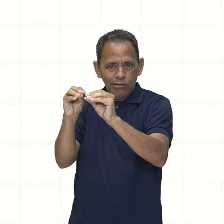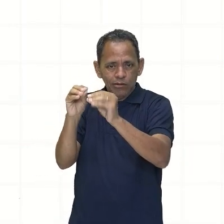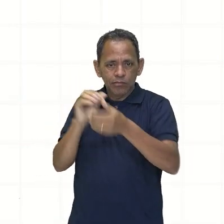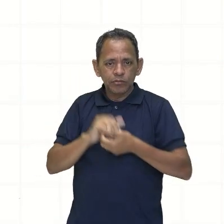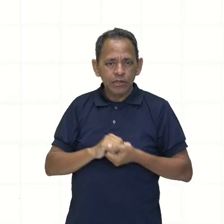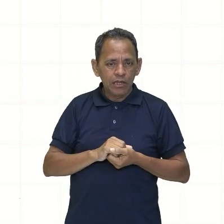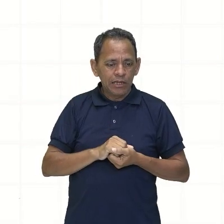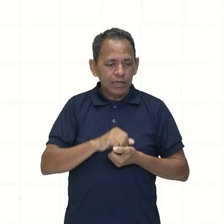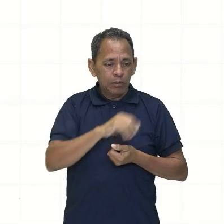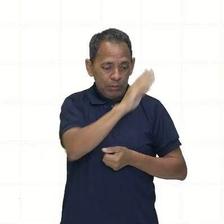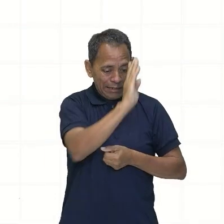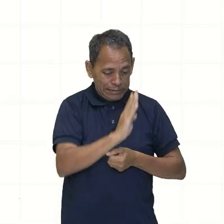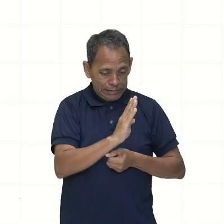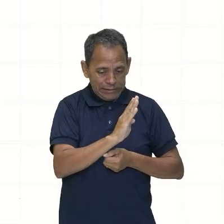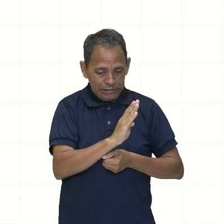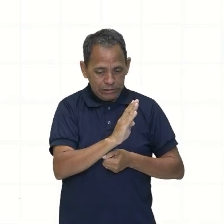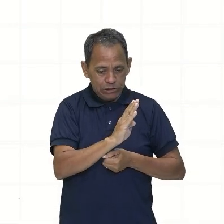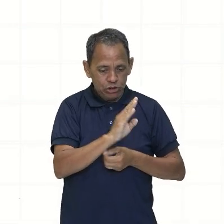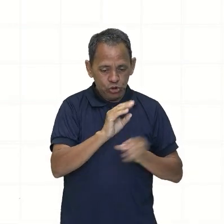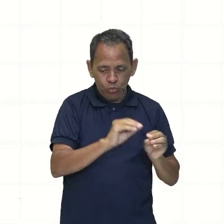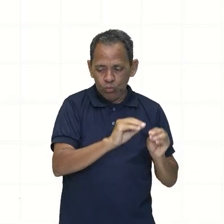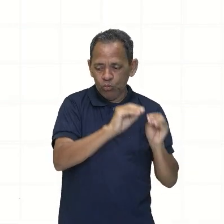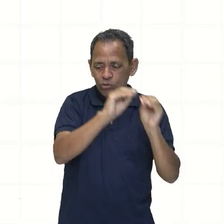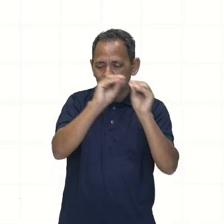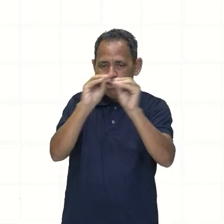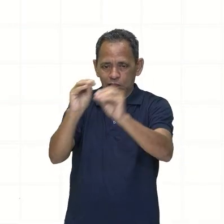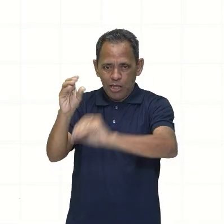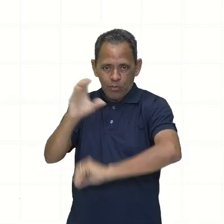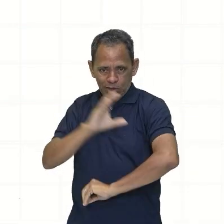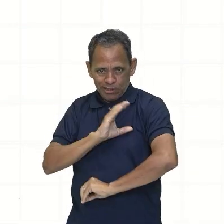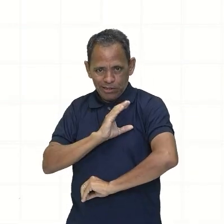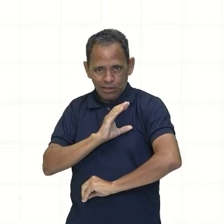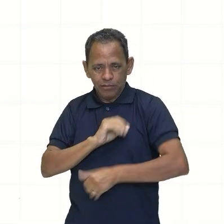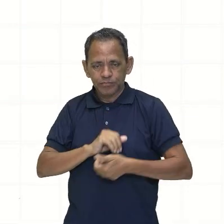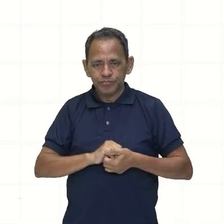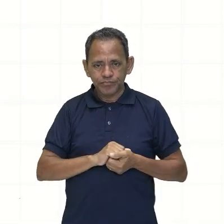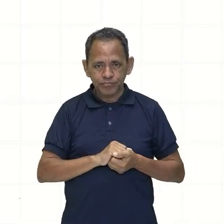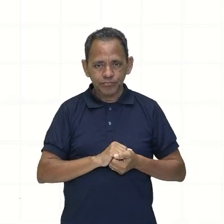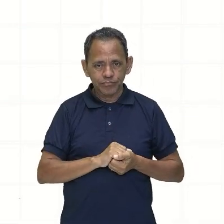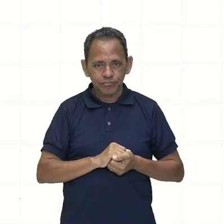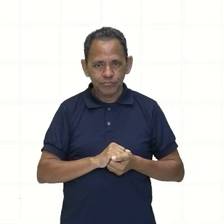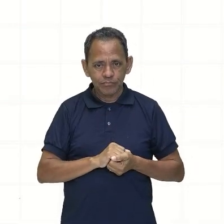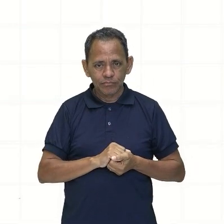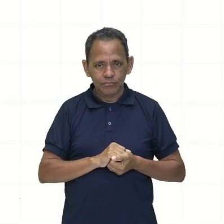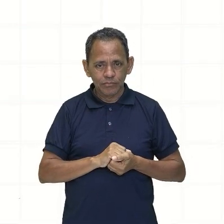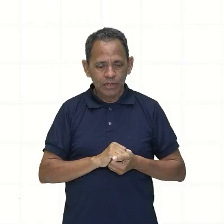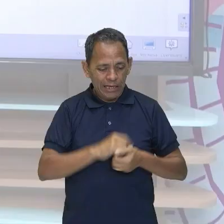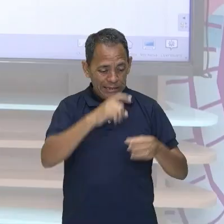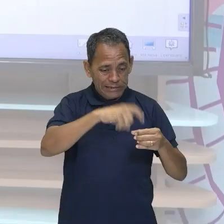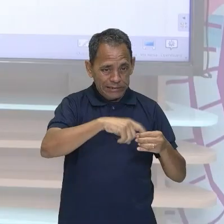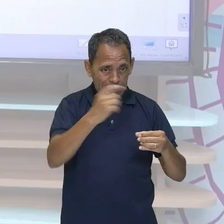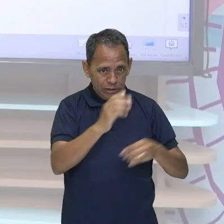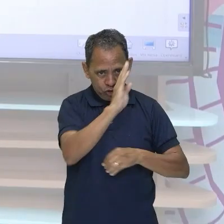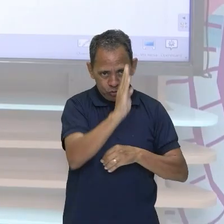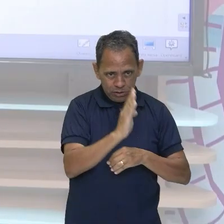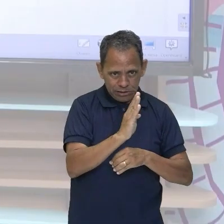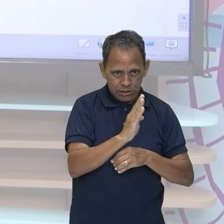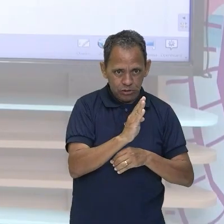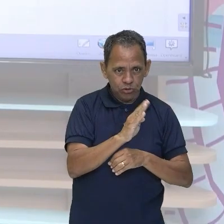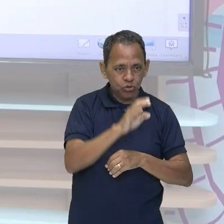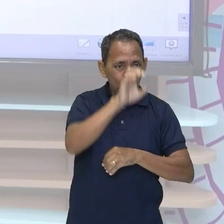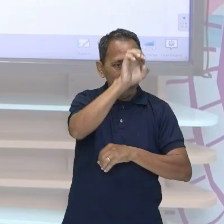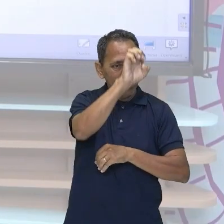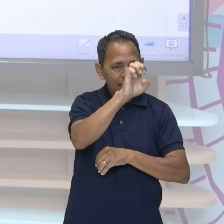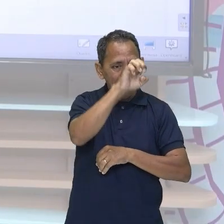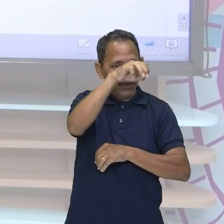Canadá, né? Vamos continuar com esse exemplo do Canadá para a gente não confundir. Então, quando eu estou saindo do Brasil, o que eu estou fazendo?